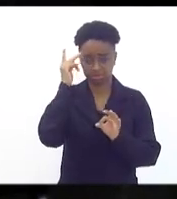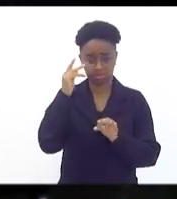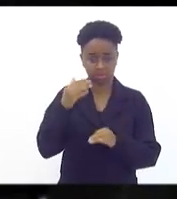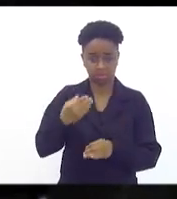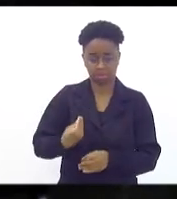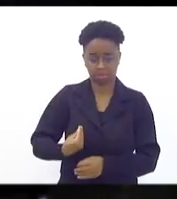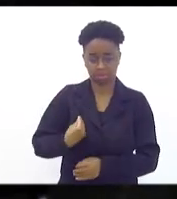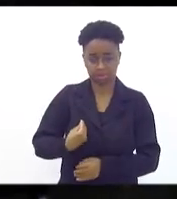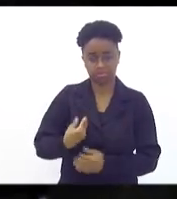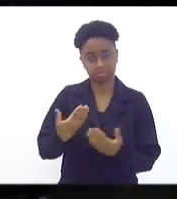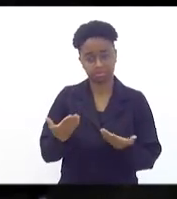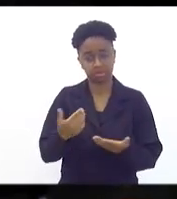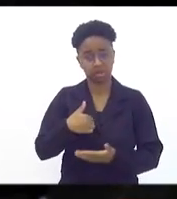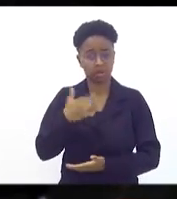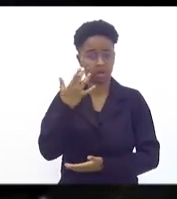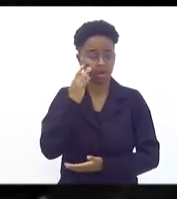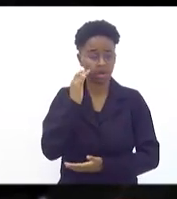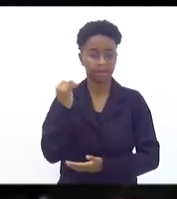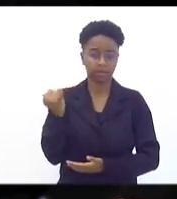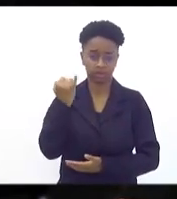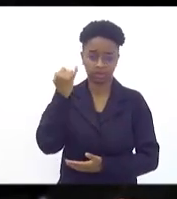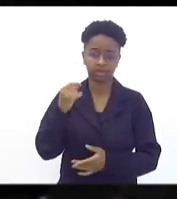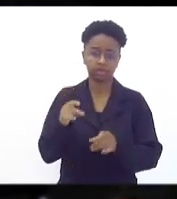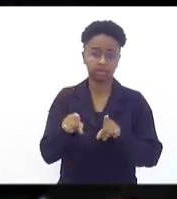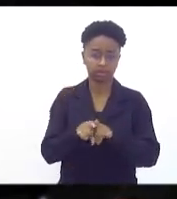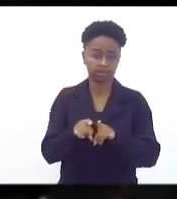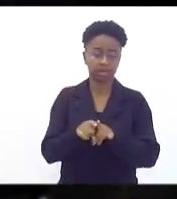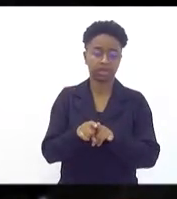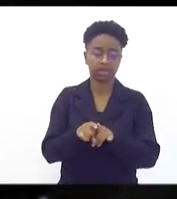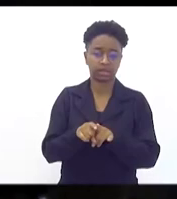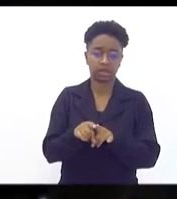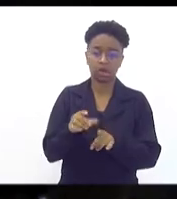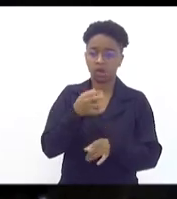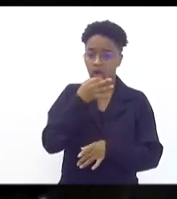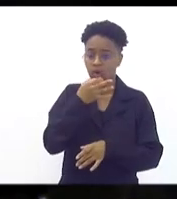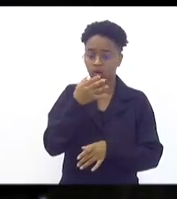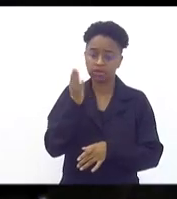acho que vale a pena também escutar os conselheiros